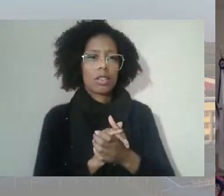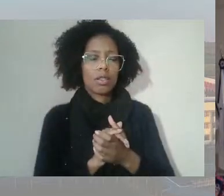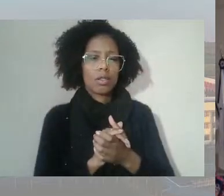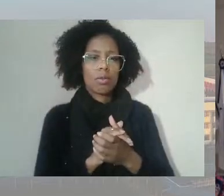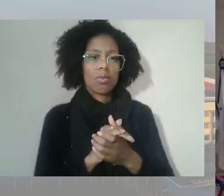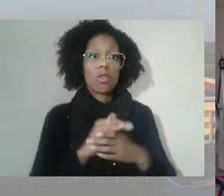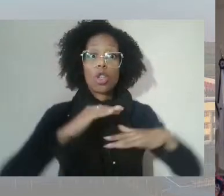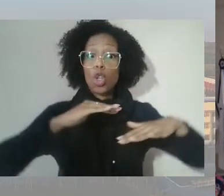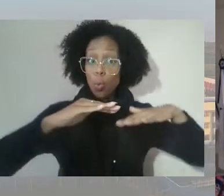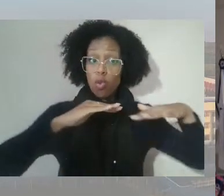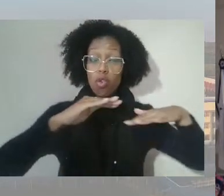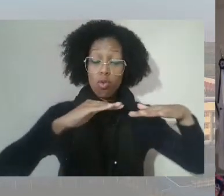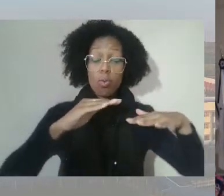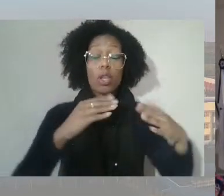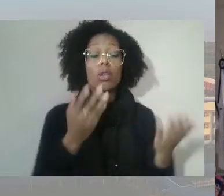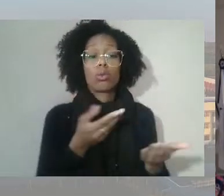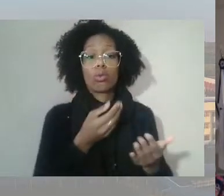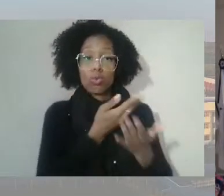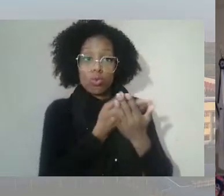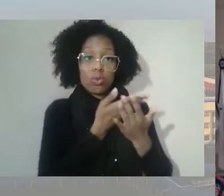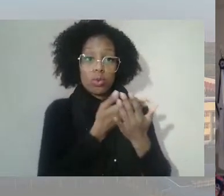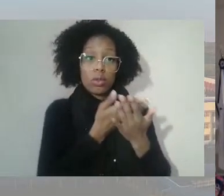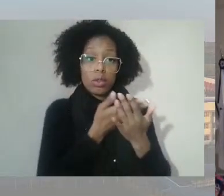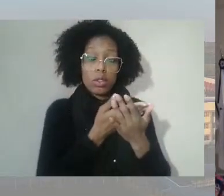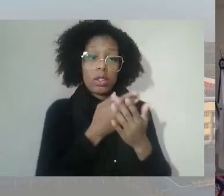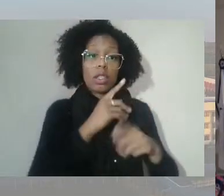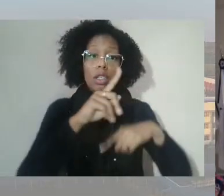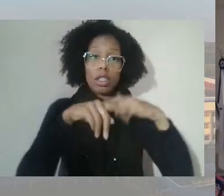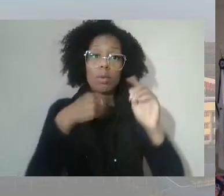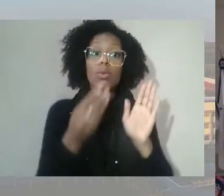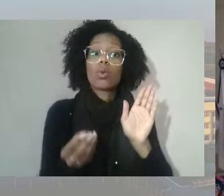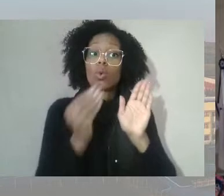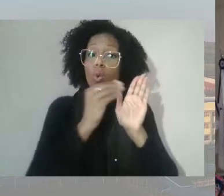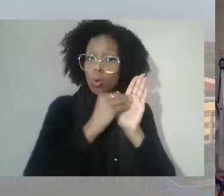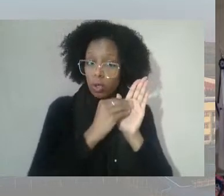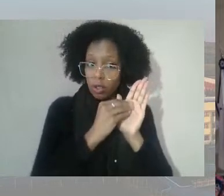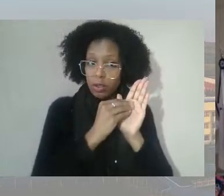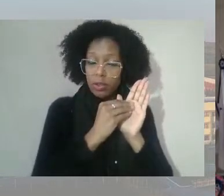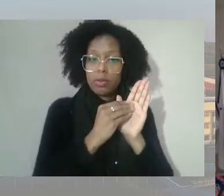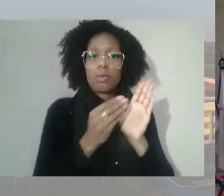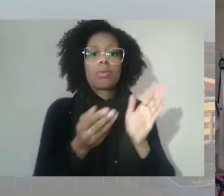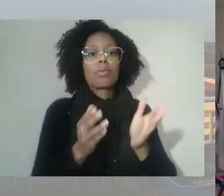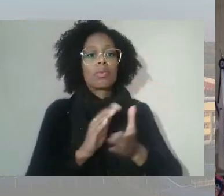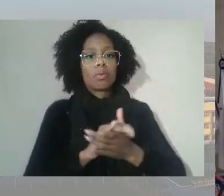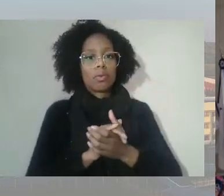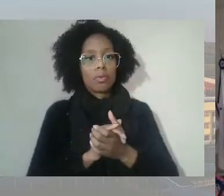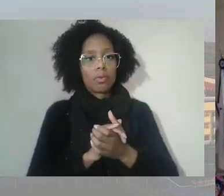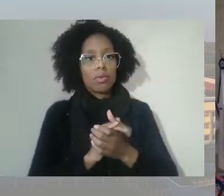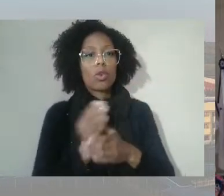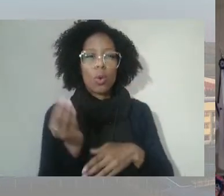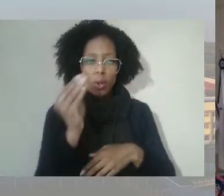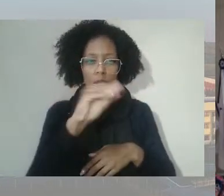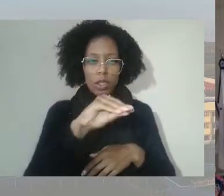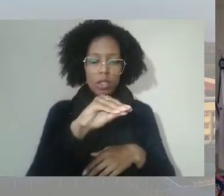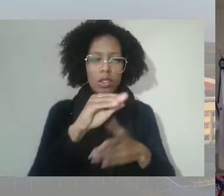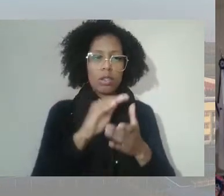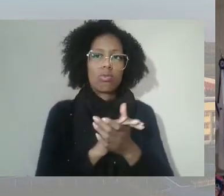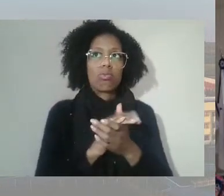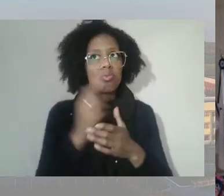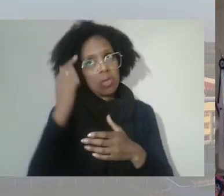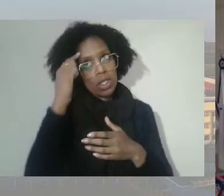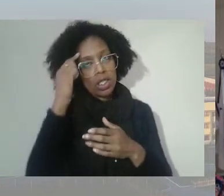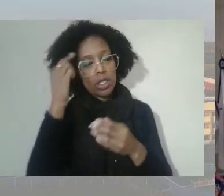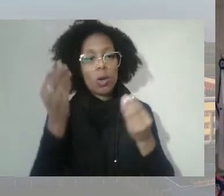estudantil, e foi publicada uma nota, né, eu acho que essa nota ela foi, num certo sentido, de maneira,